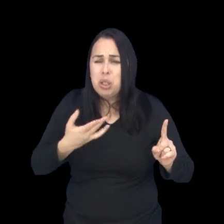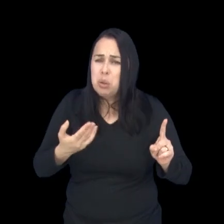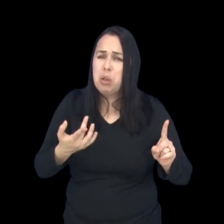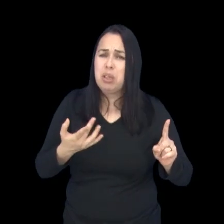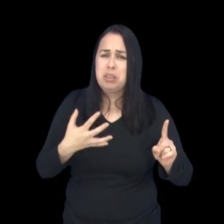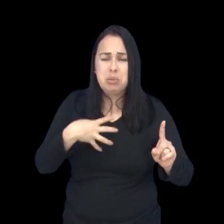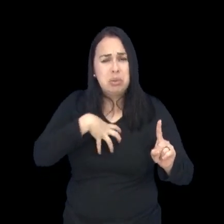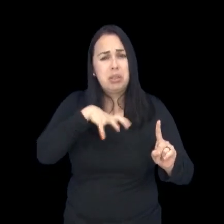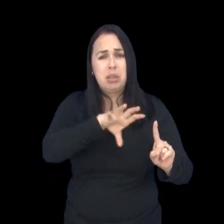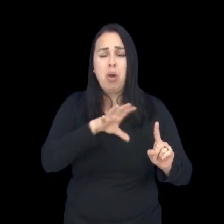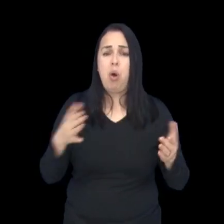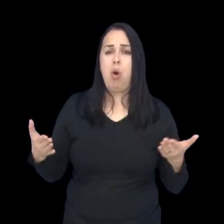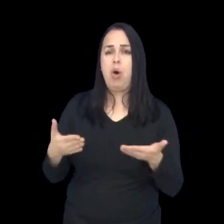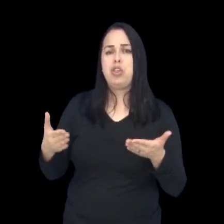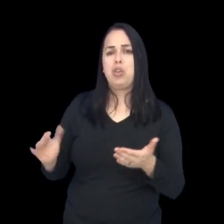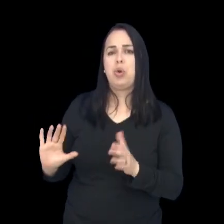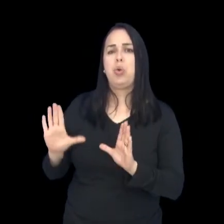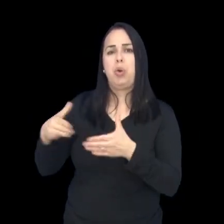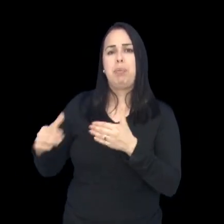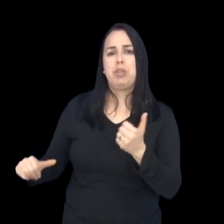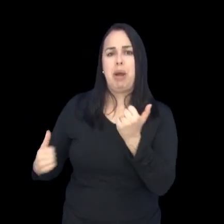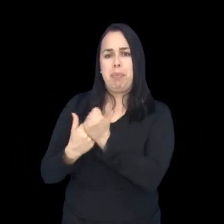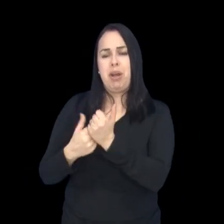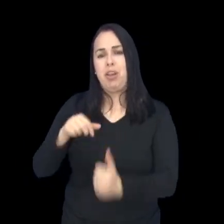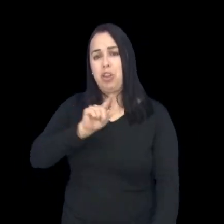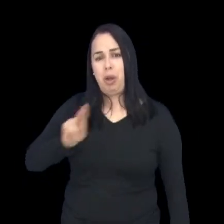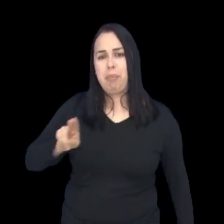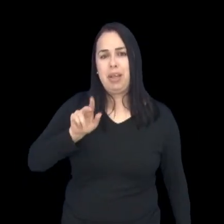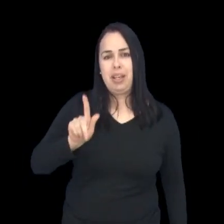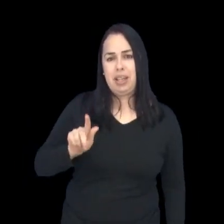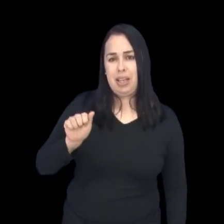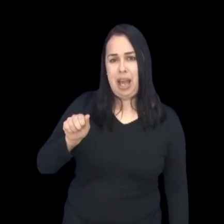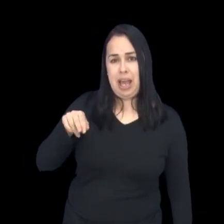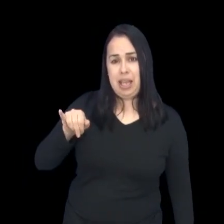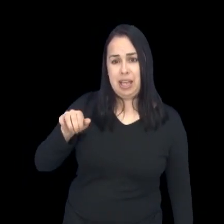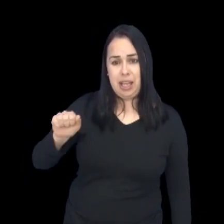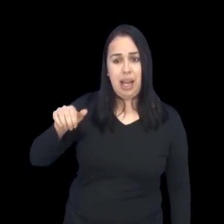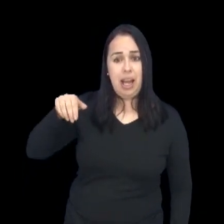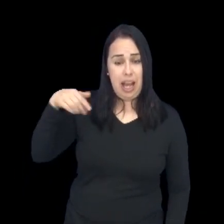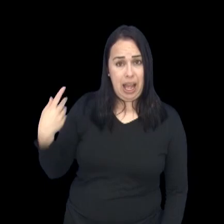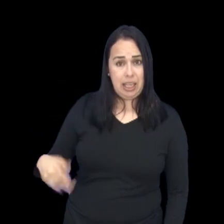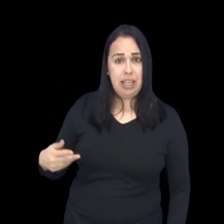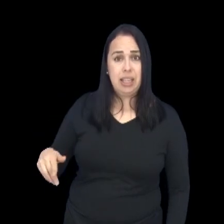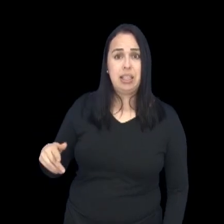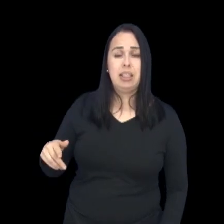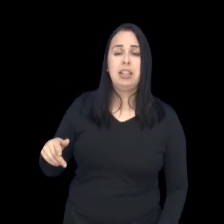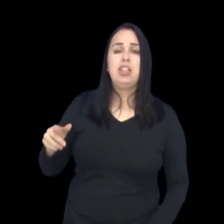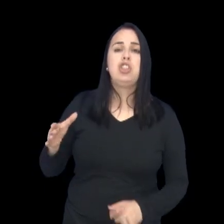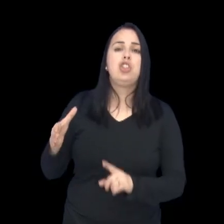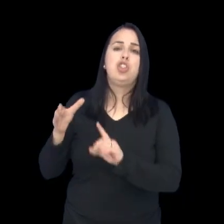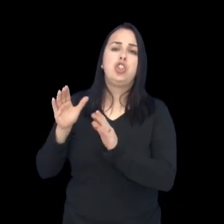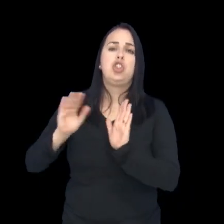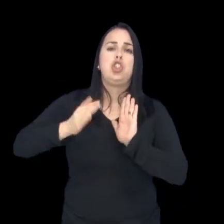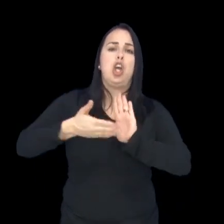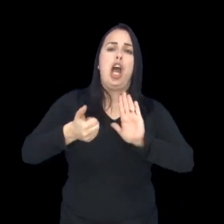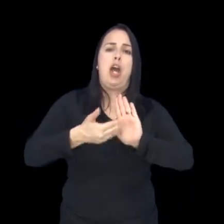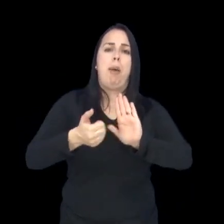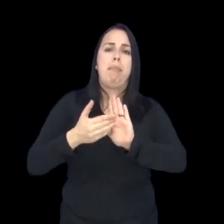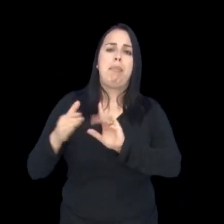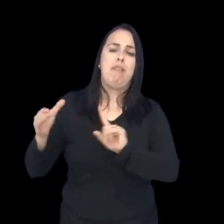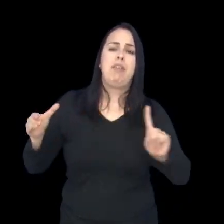hoje, o grupo de apoio à pessoa com autista, chamado Gaia, que tem em São José dos Campos, acabou de desligar minha filha. Porque,